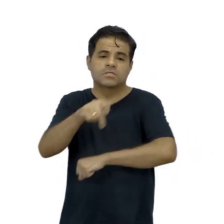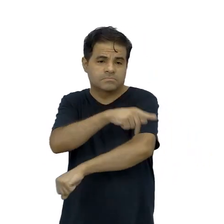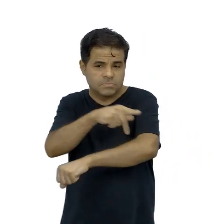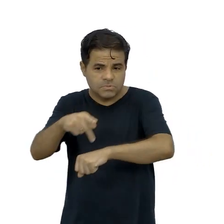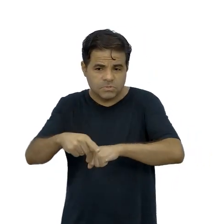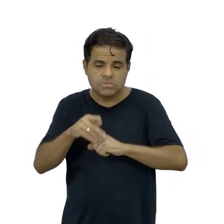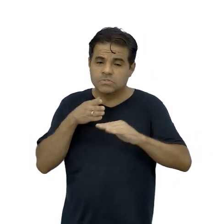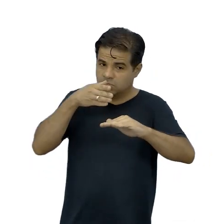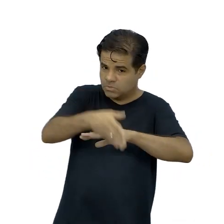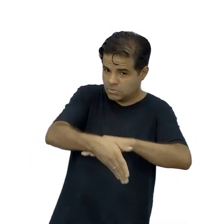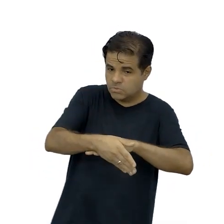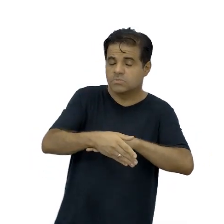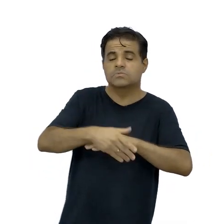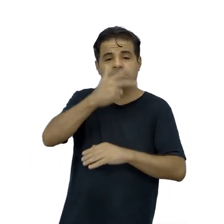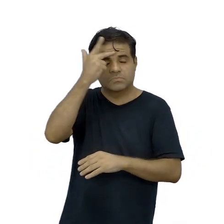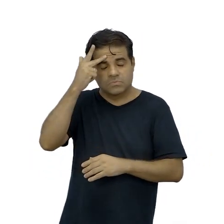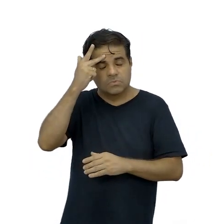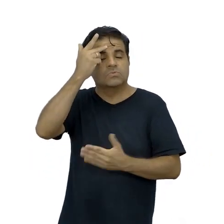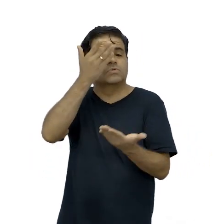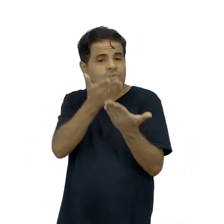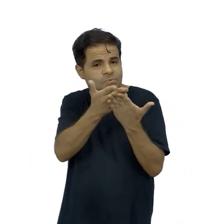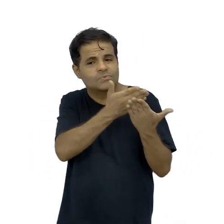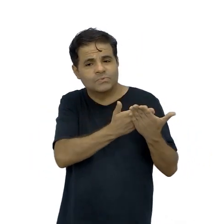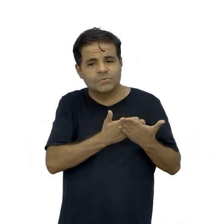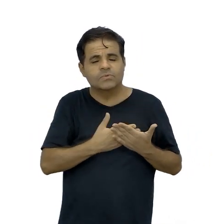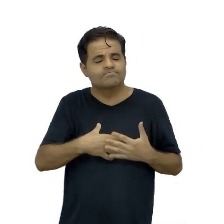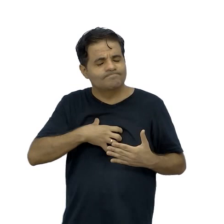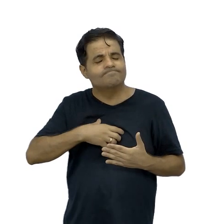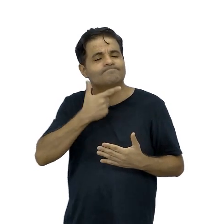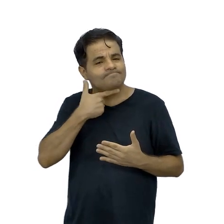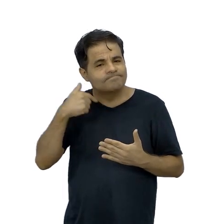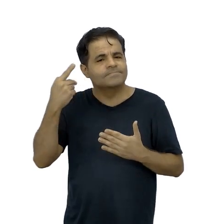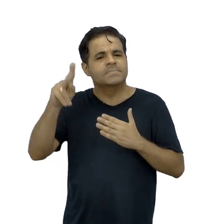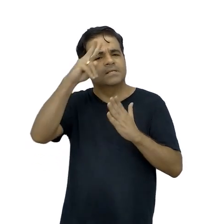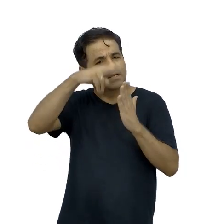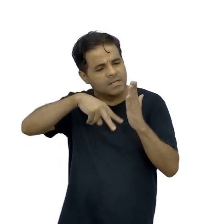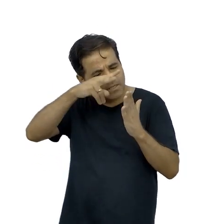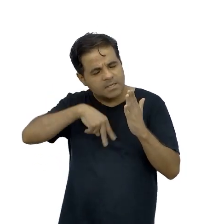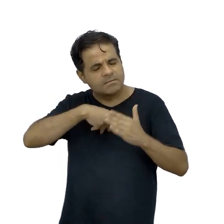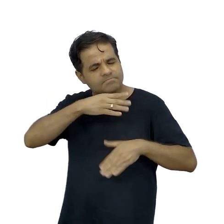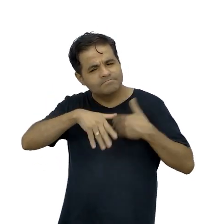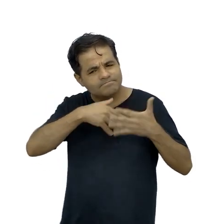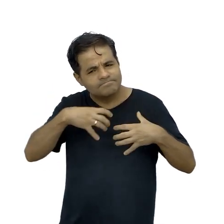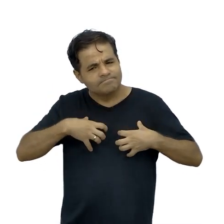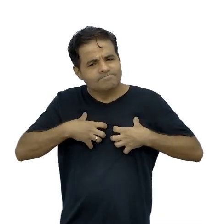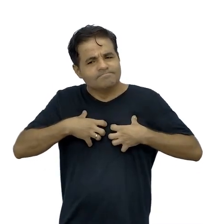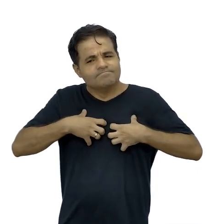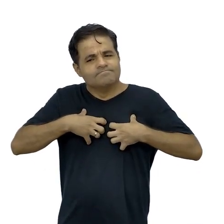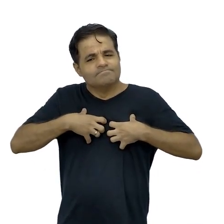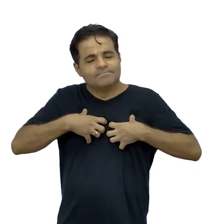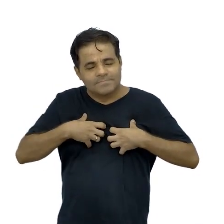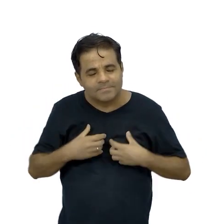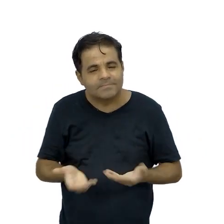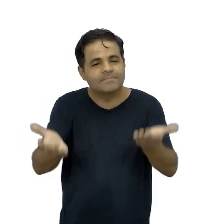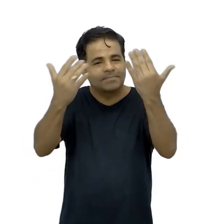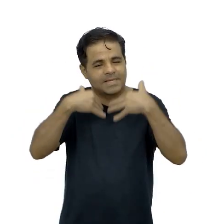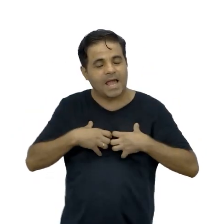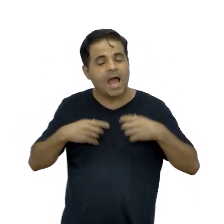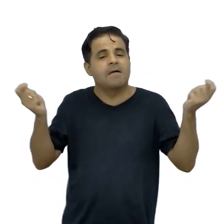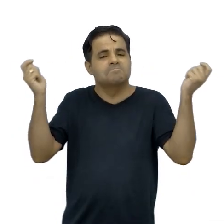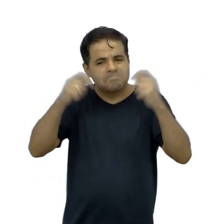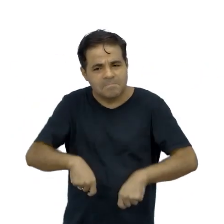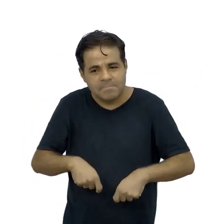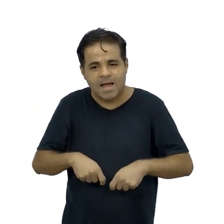que acionem nos estudantes o desejo pelo ato de ler, para que construam sentidos se sintam capazes